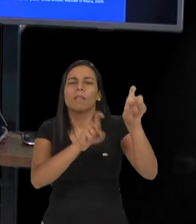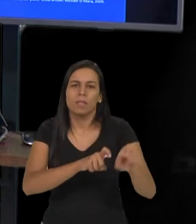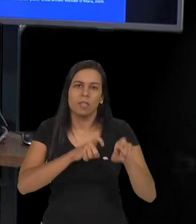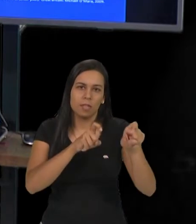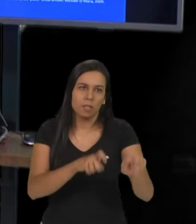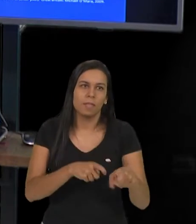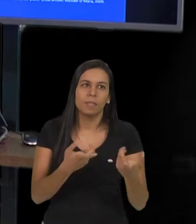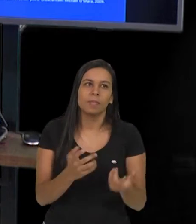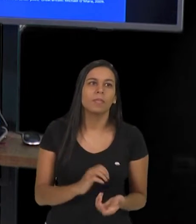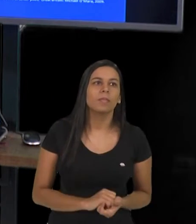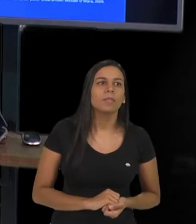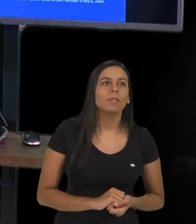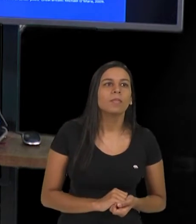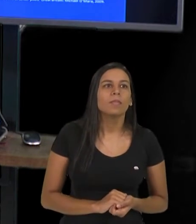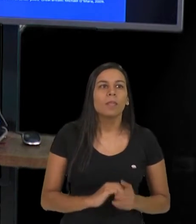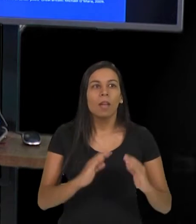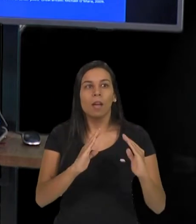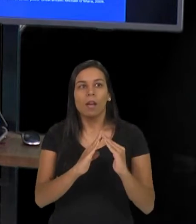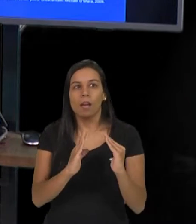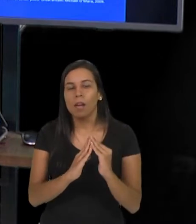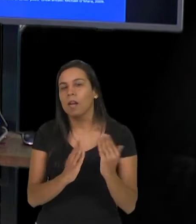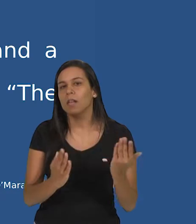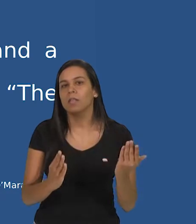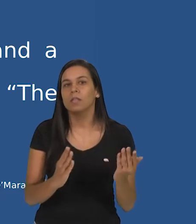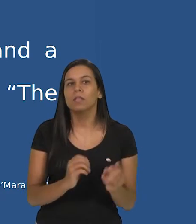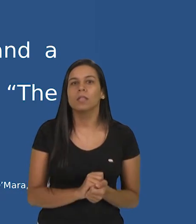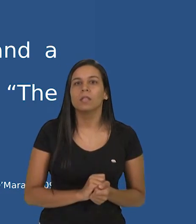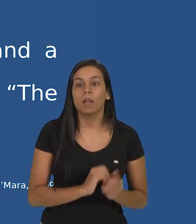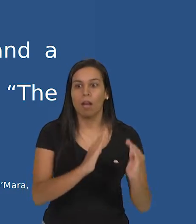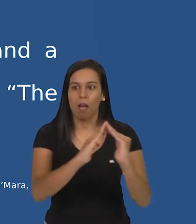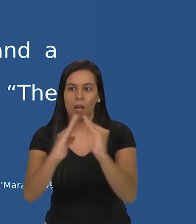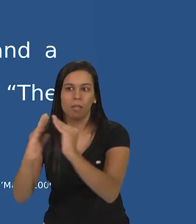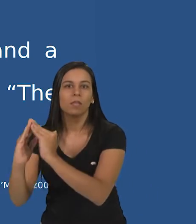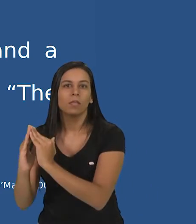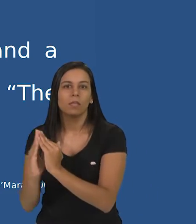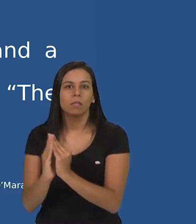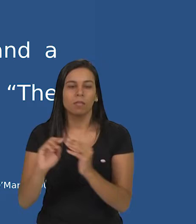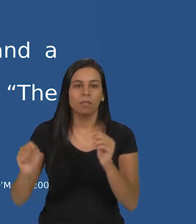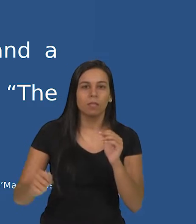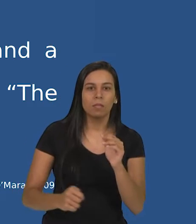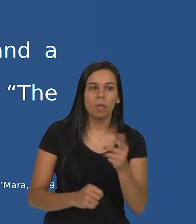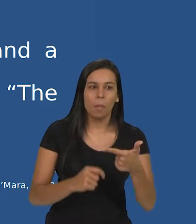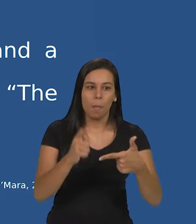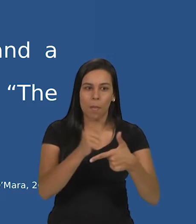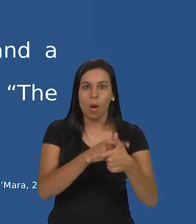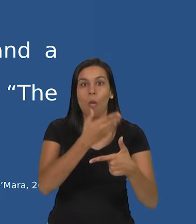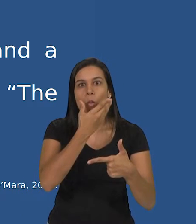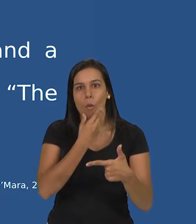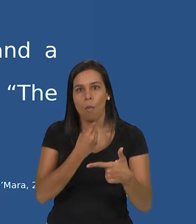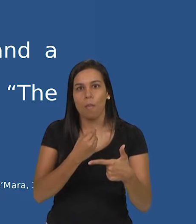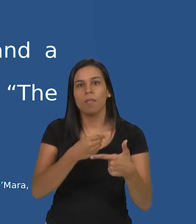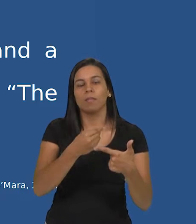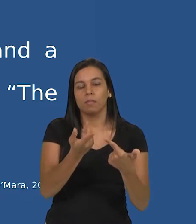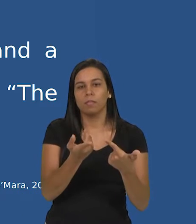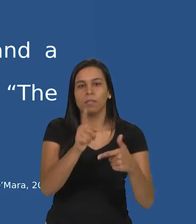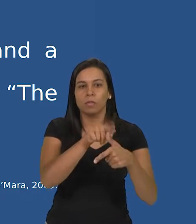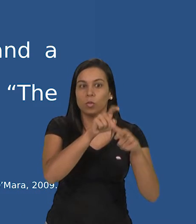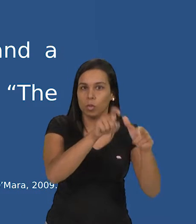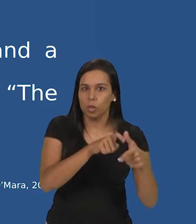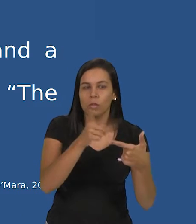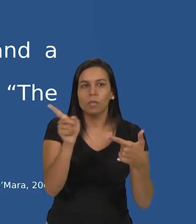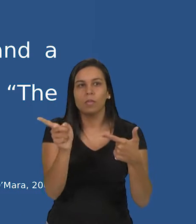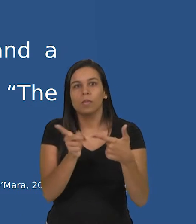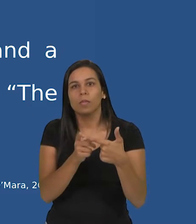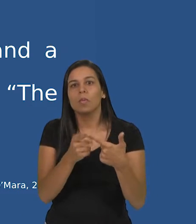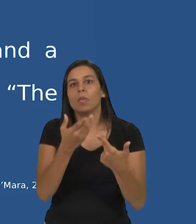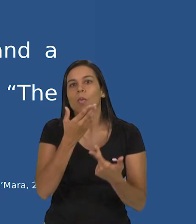aqui, tem house, que é casa, né? Houses ali no plural, e aí aparece o segundo personagem. Veja, tem ali um fazendeiro e quem tem aqui o